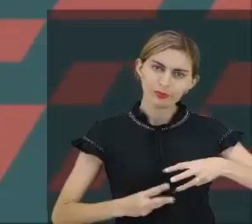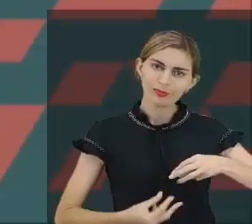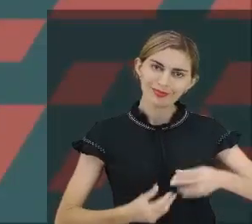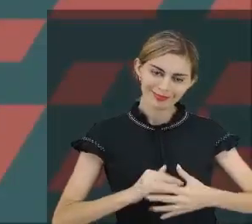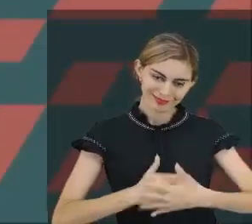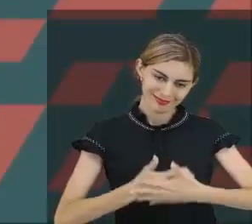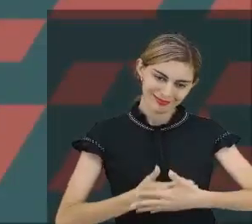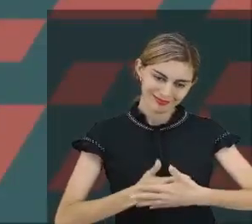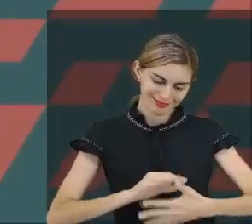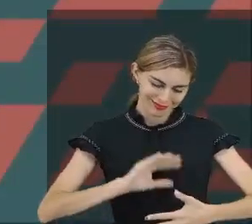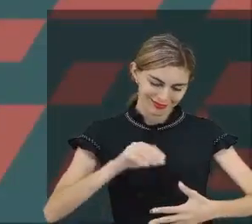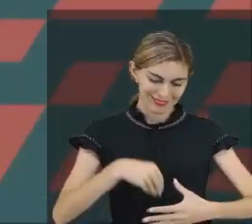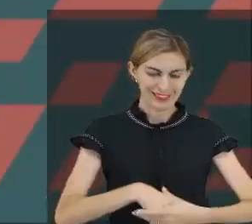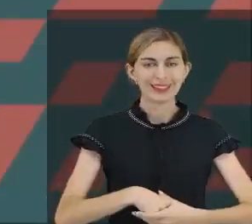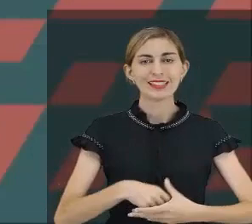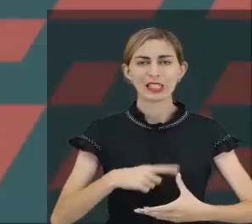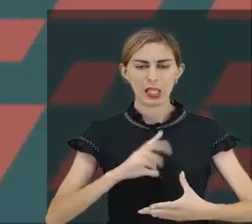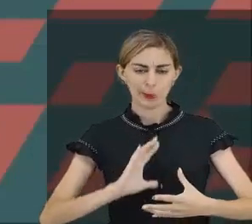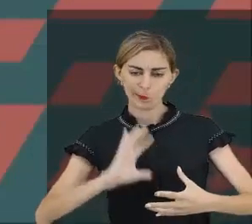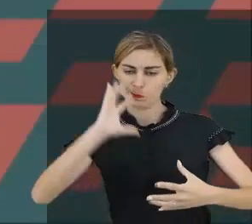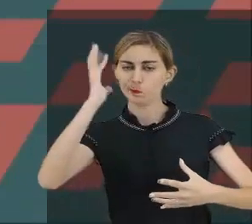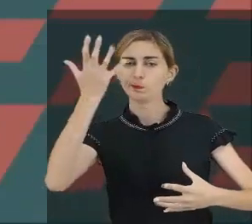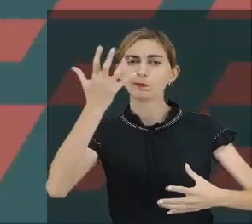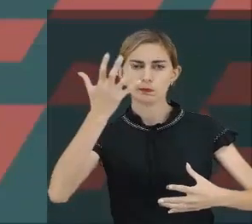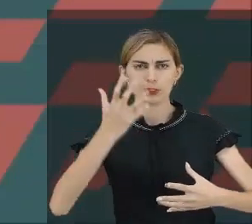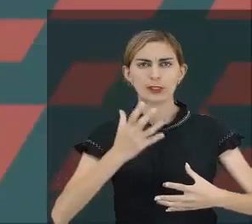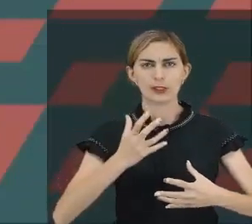divisão celular, por algumas causas